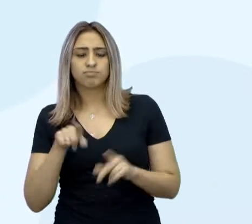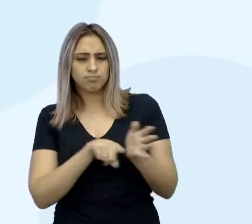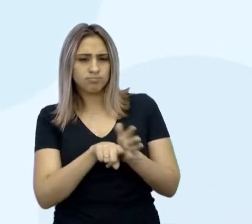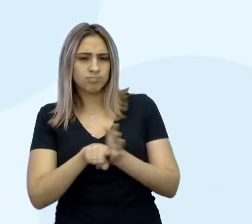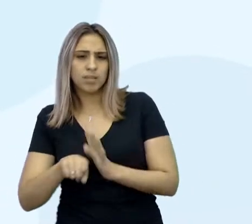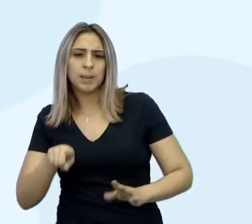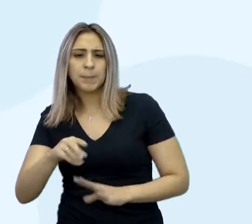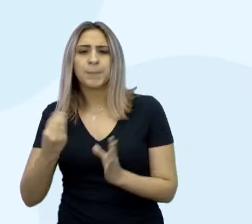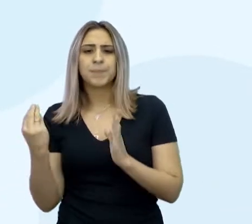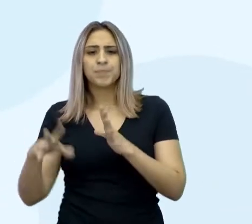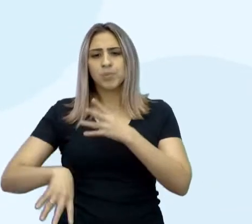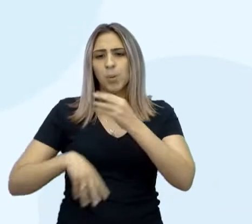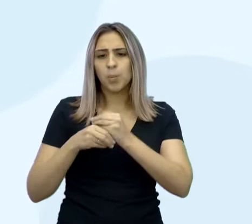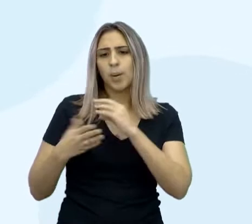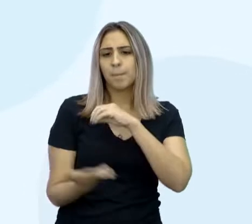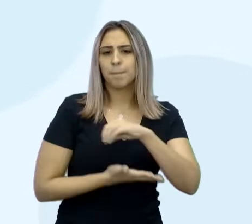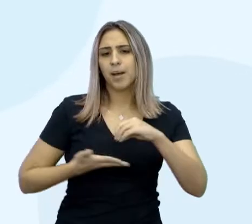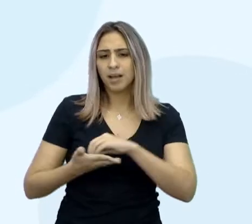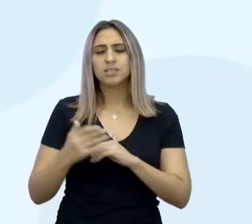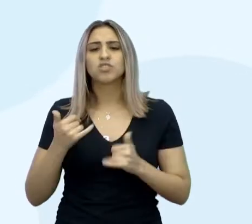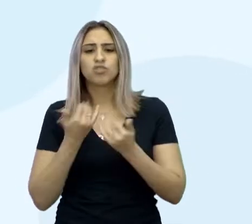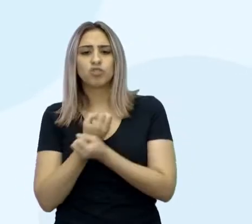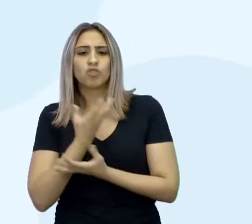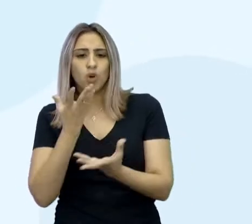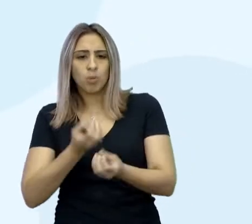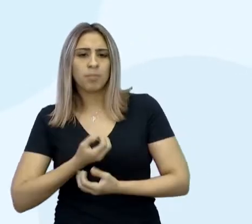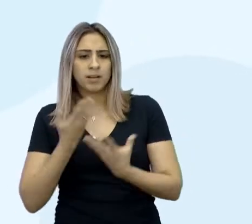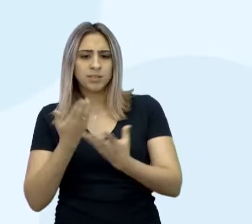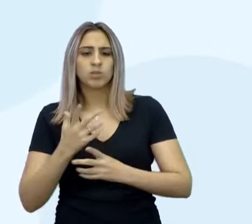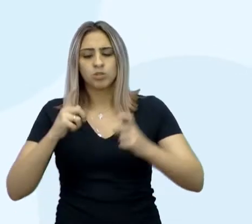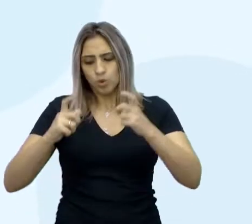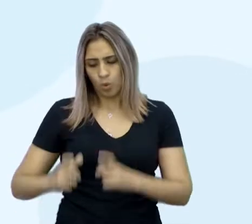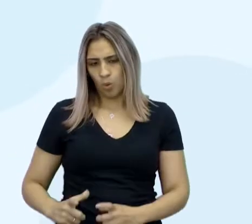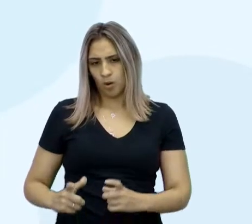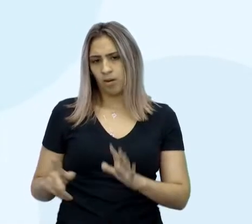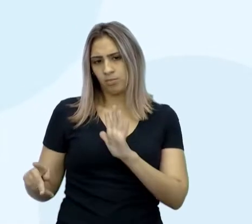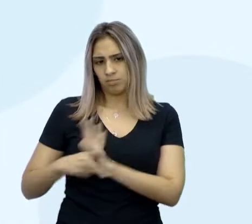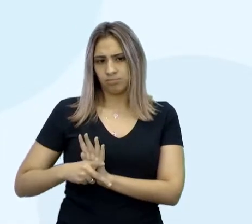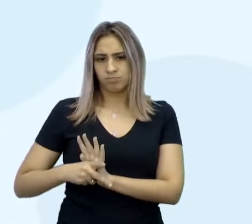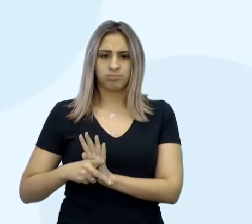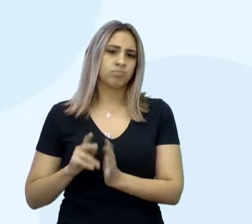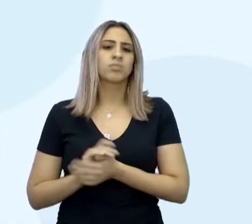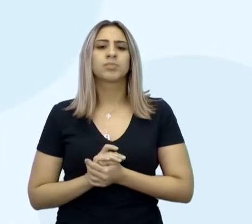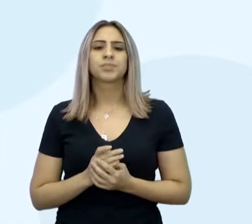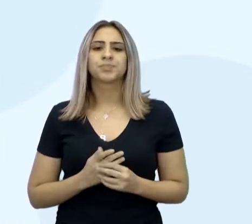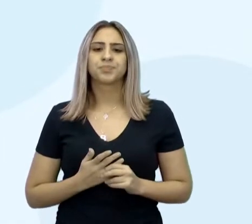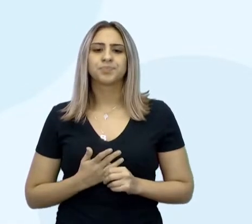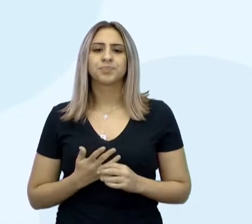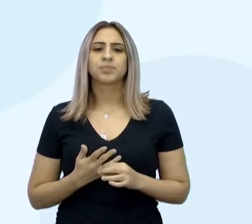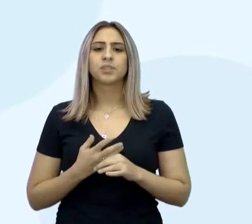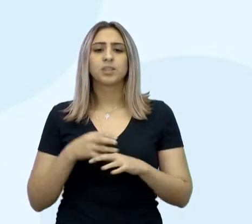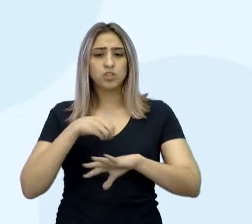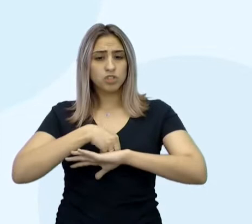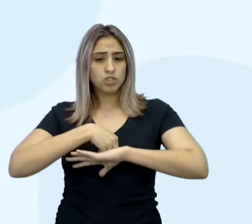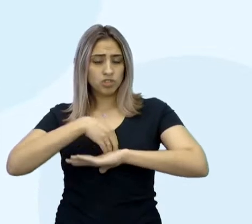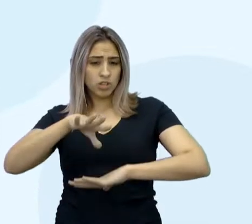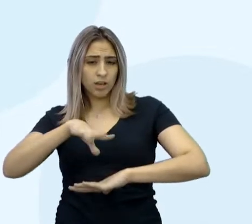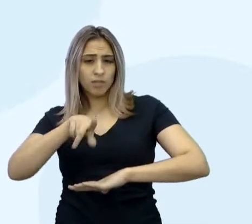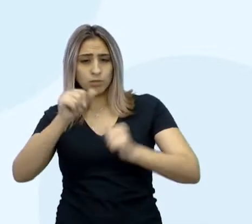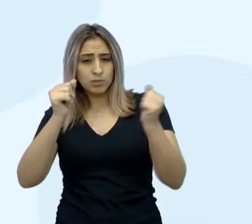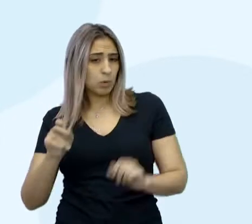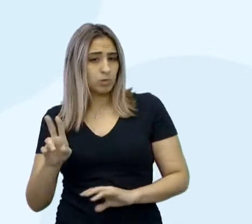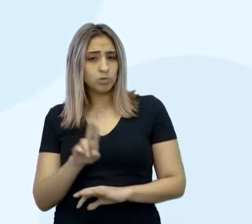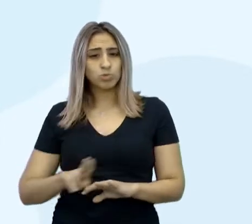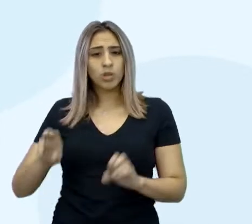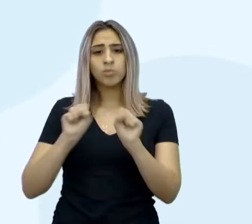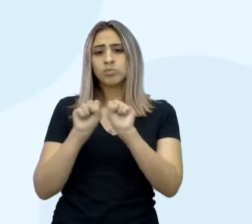levantadas irão compor aí a nossa base de informação territorial. Dica, vocês podem